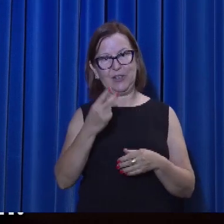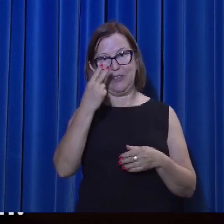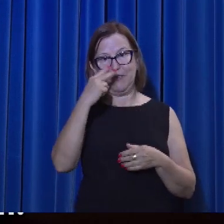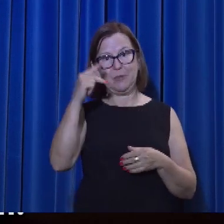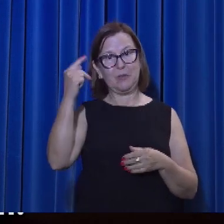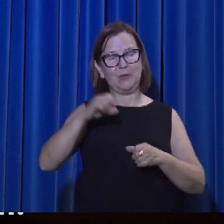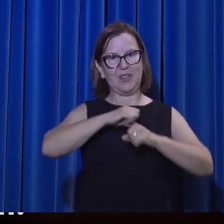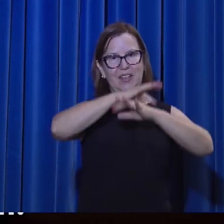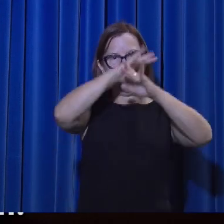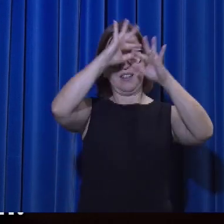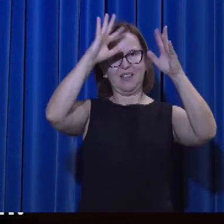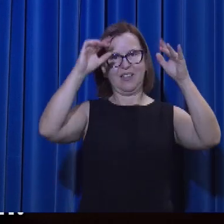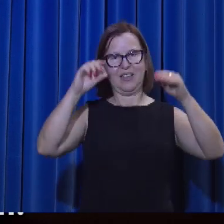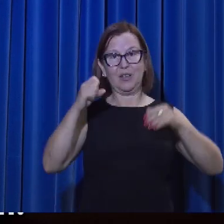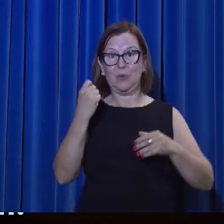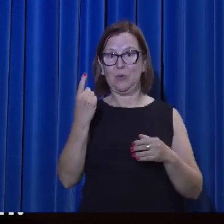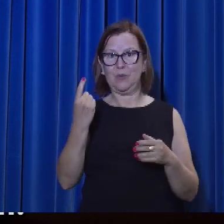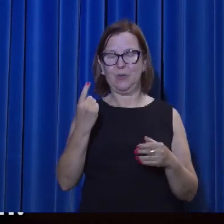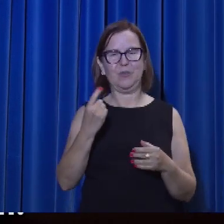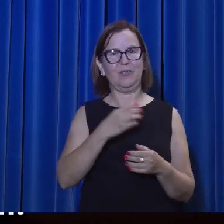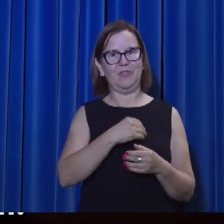glória como do unigênito do Pai.